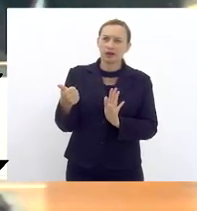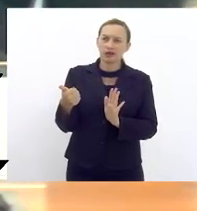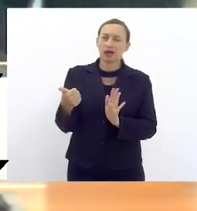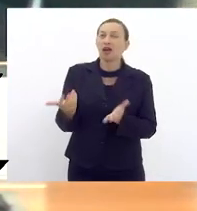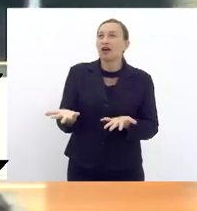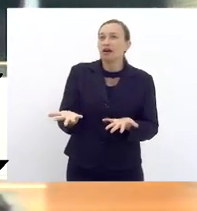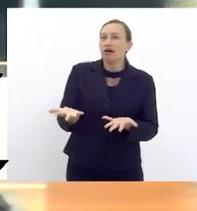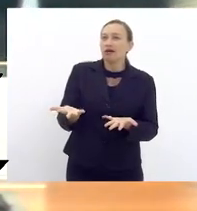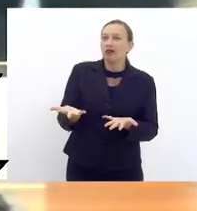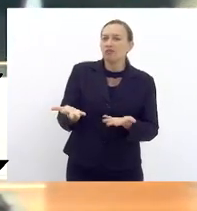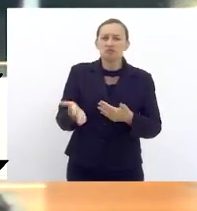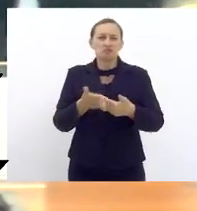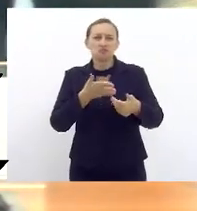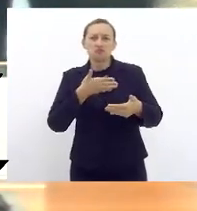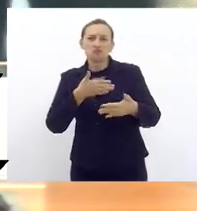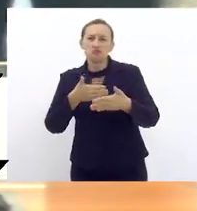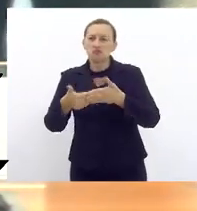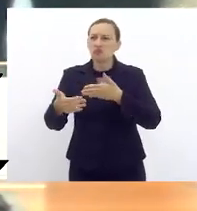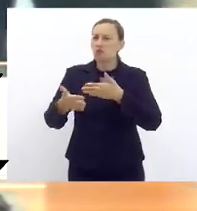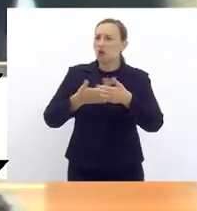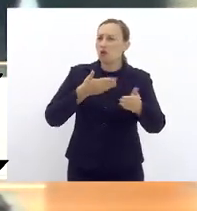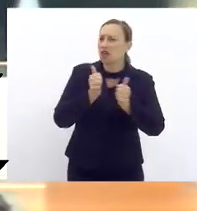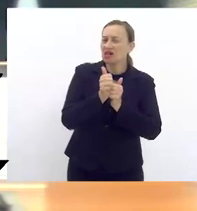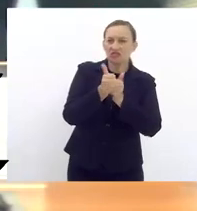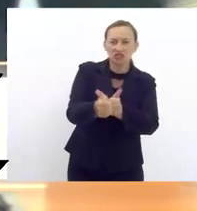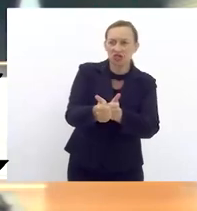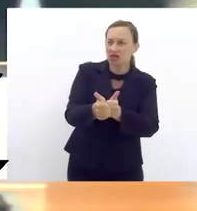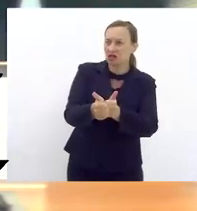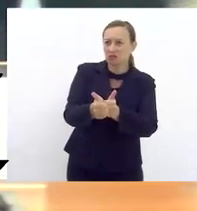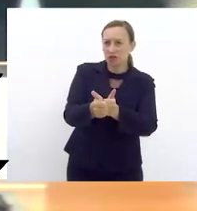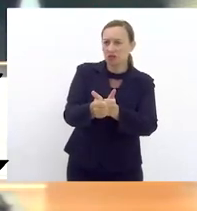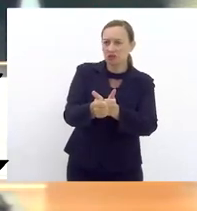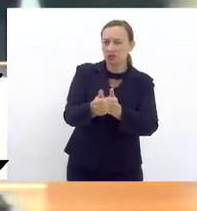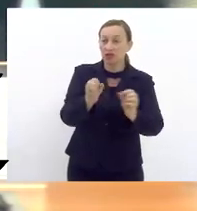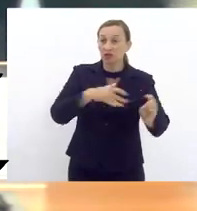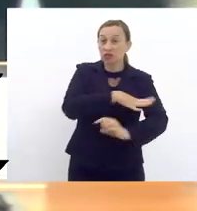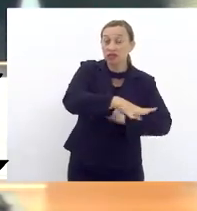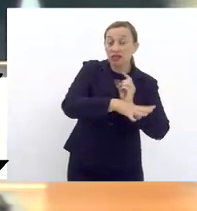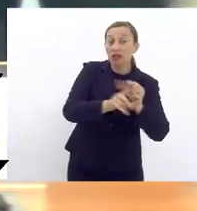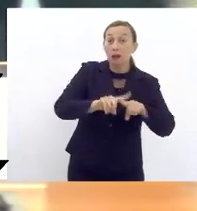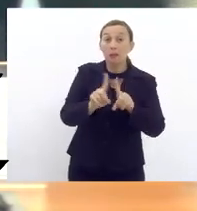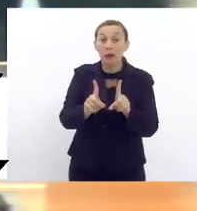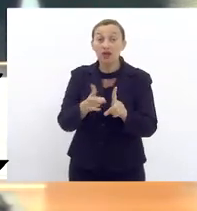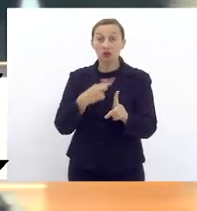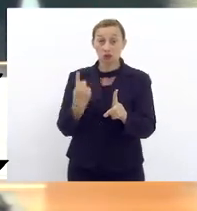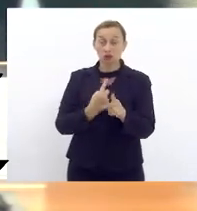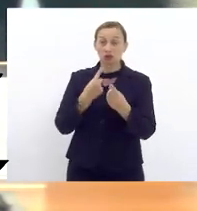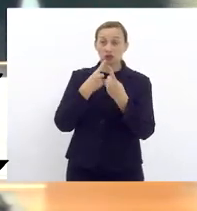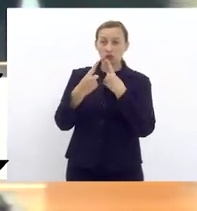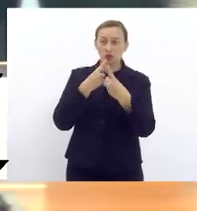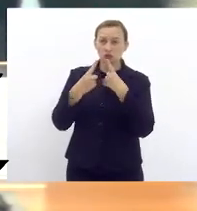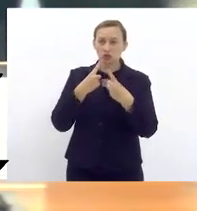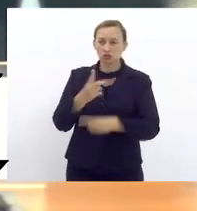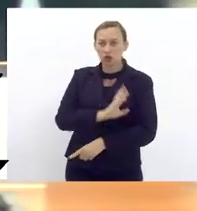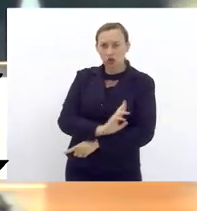seja qualquer segmento da sociedade Mas como que nós estamos discutindo religioso